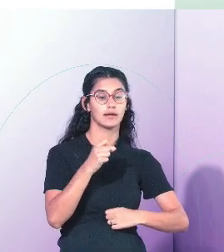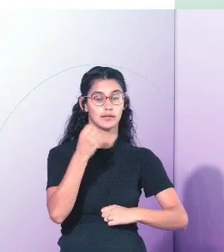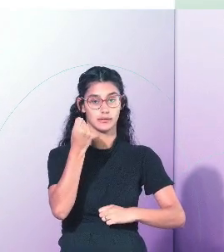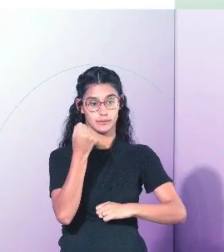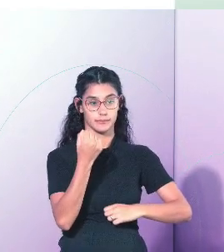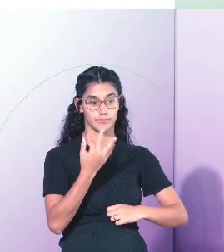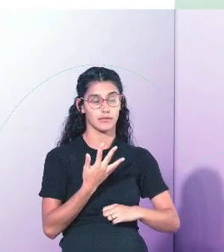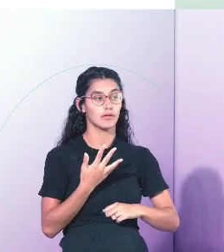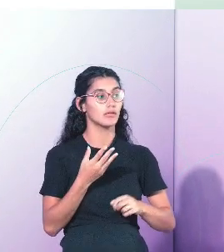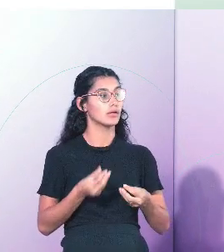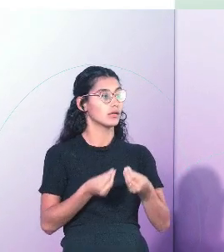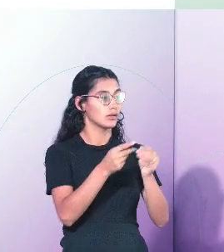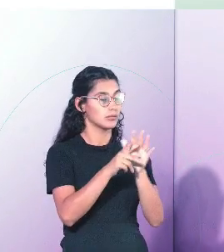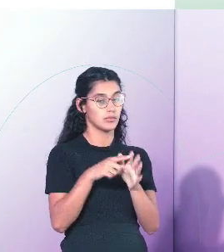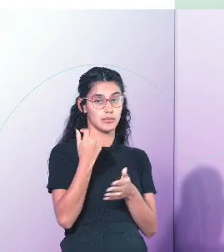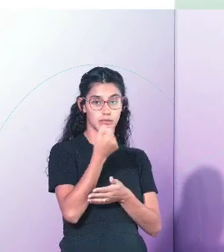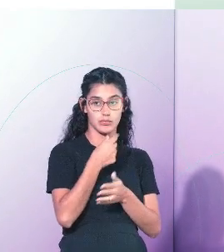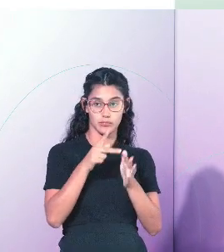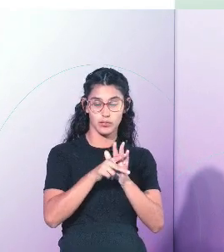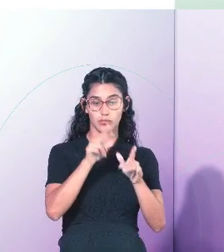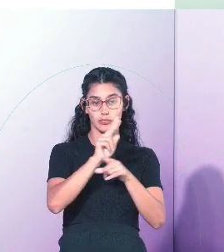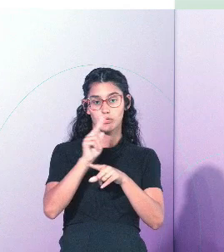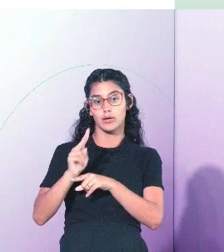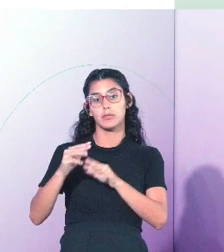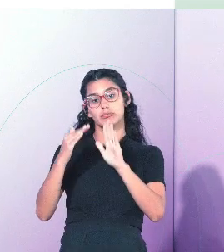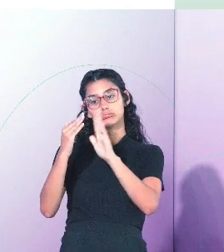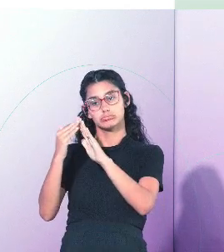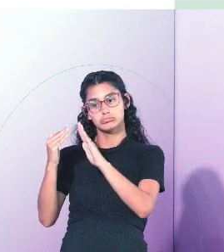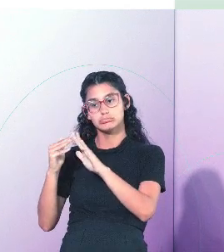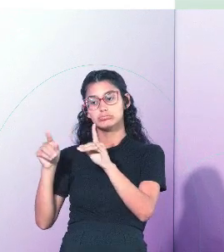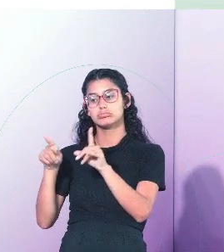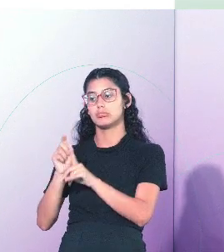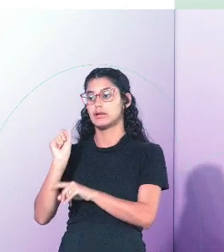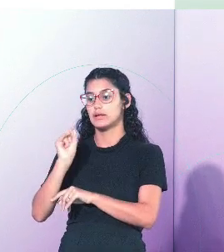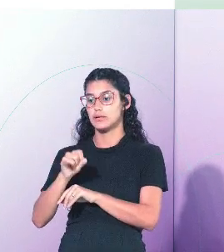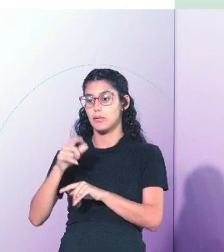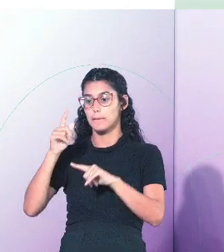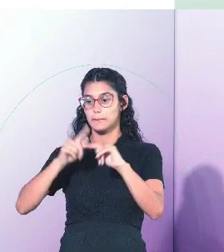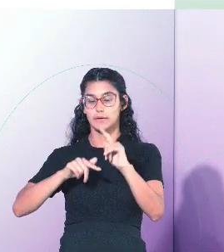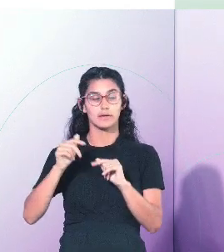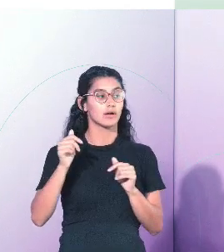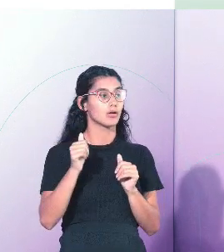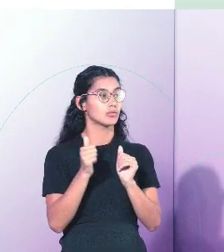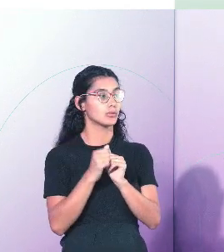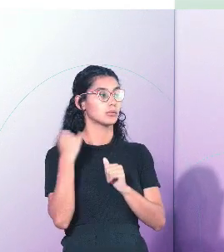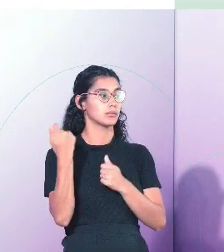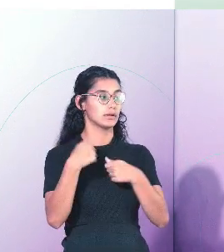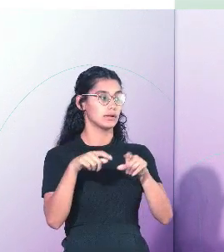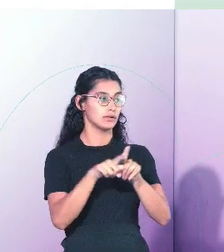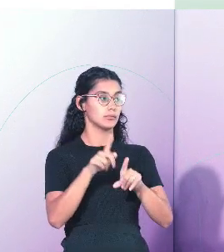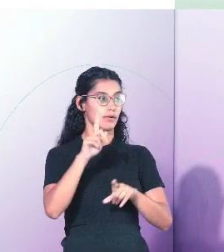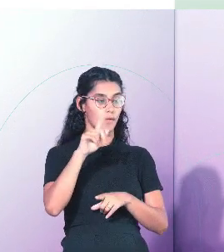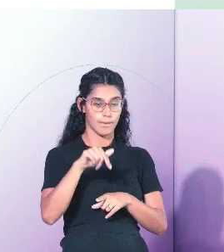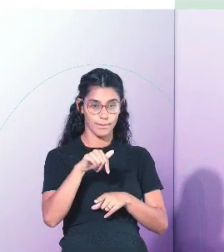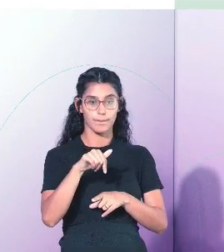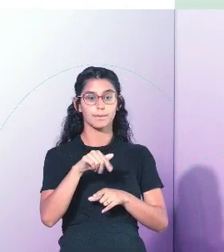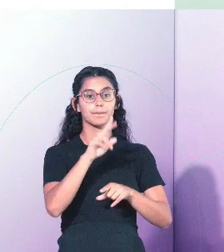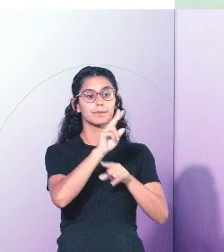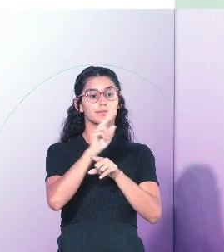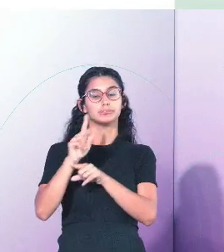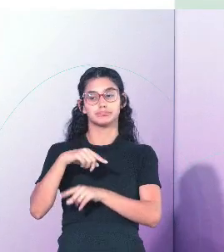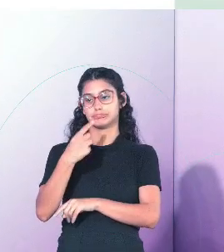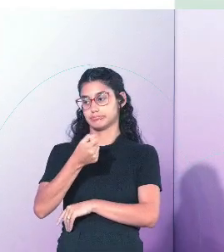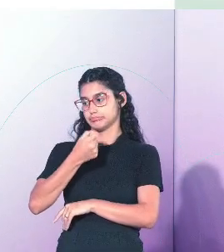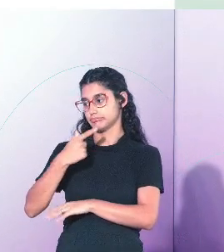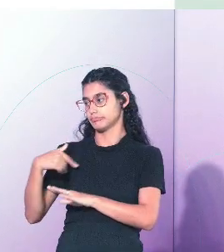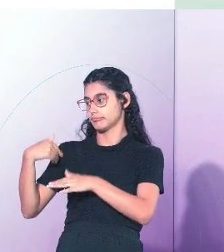excluído? Fornecimento de medicamentos para tratamento domiciliar, exceto o disposto nesses incisos aqui, que são os tratamentos orais